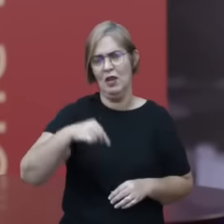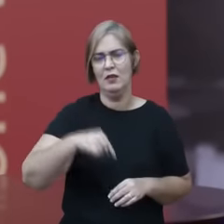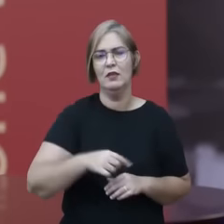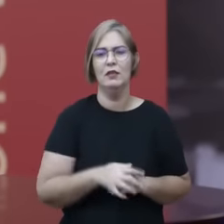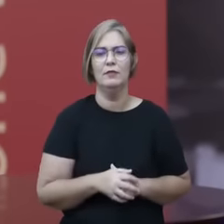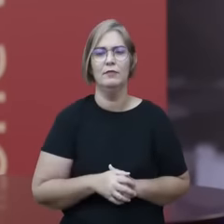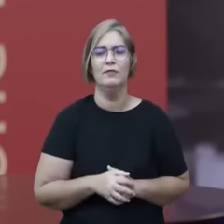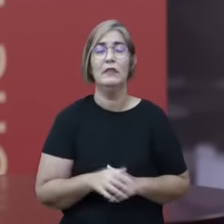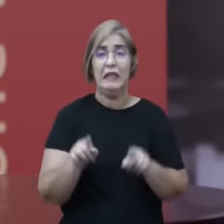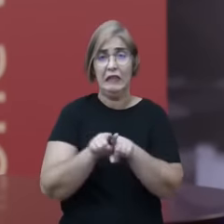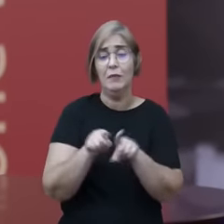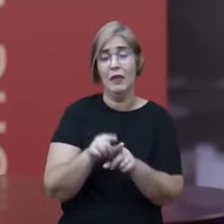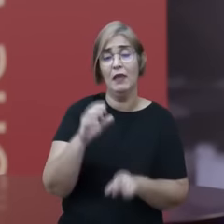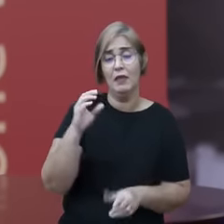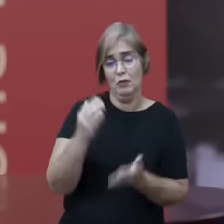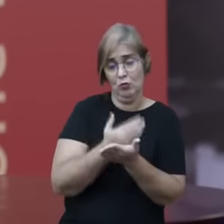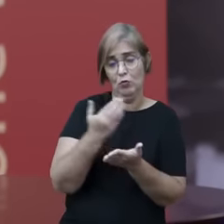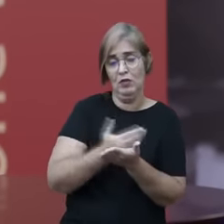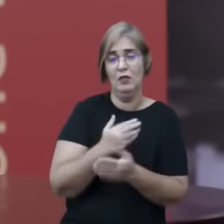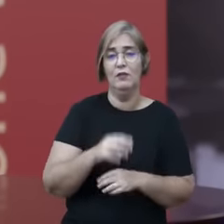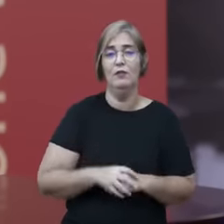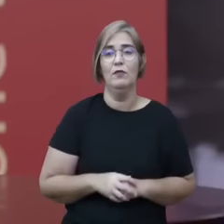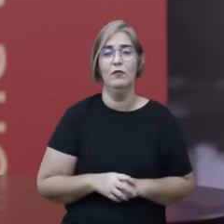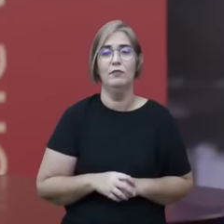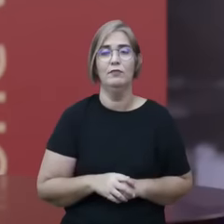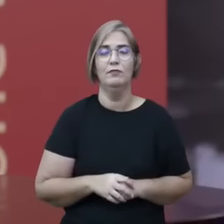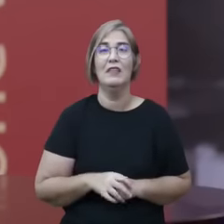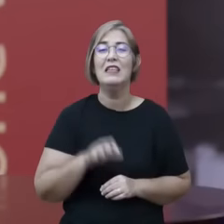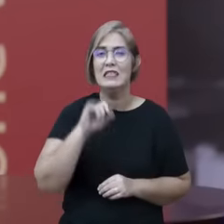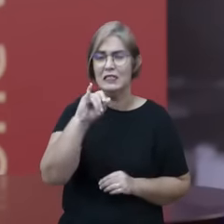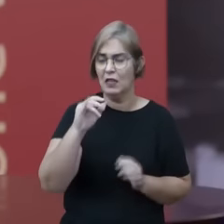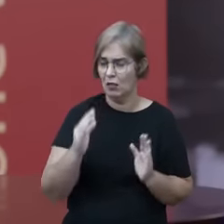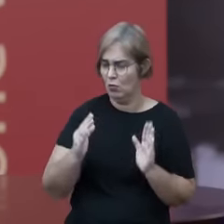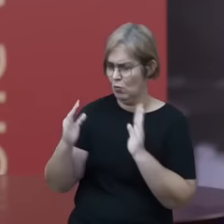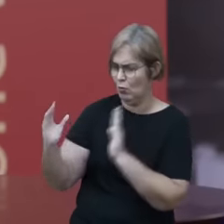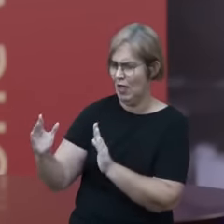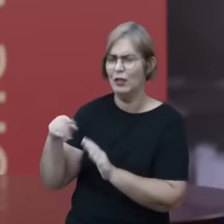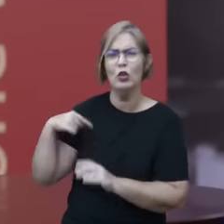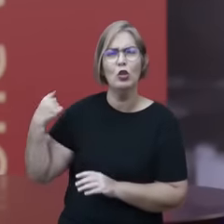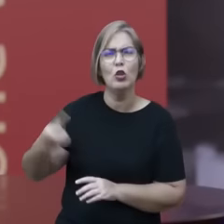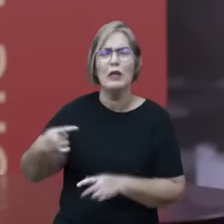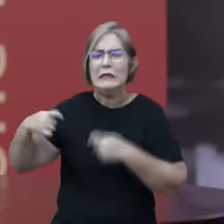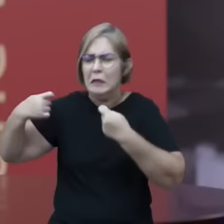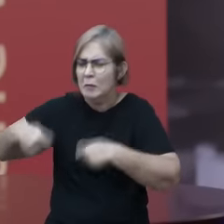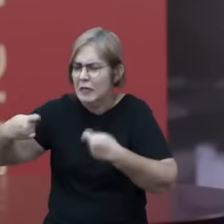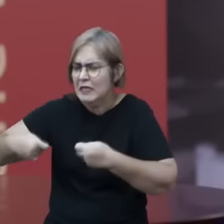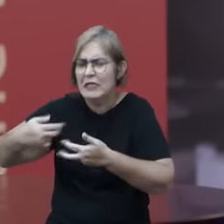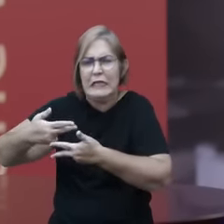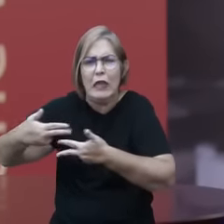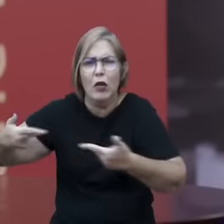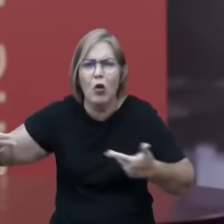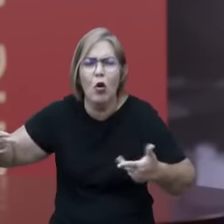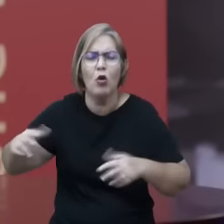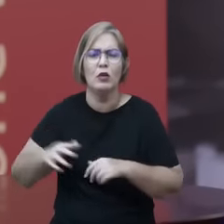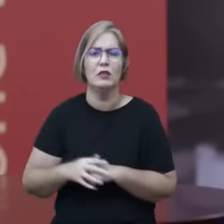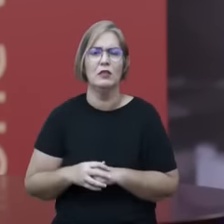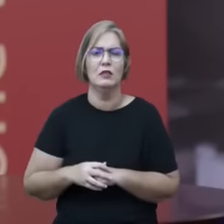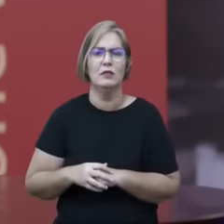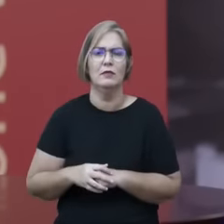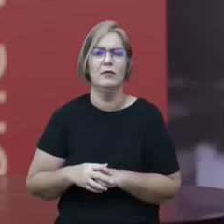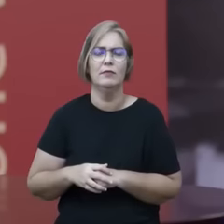né? Quer dizer, de um lado, a nossa necessidade diante de de muitas coisas, eh, muito